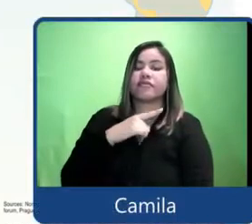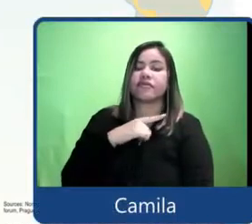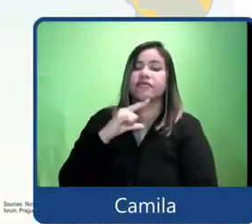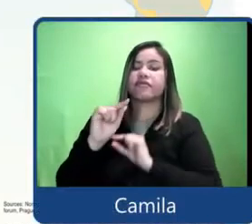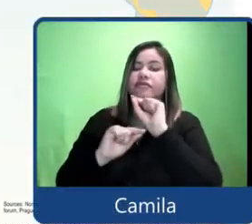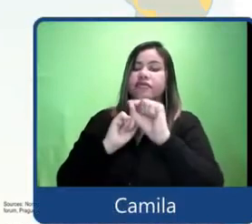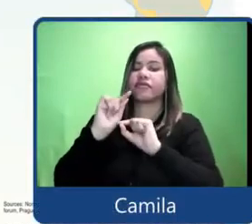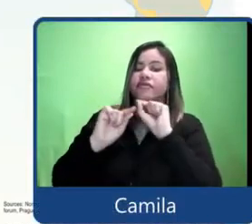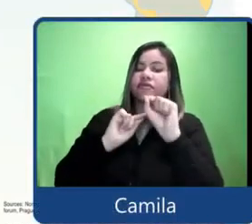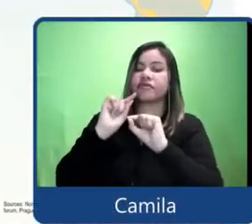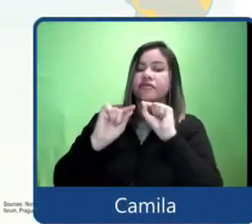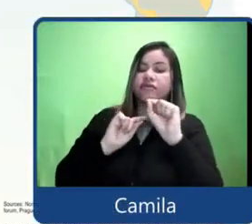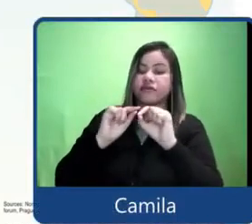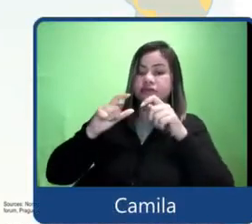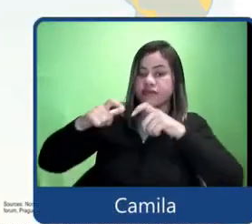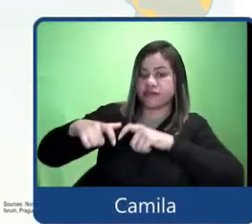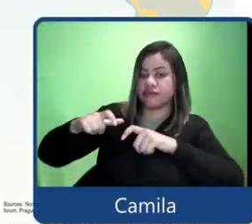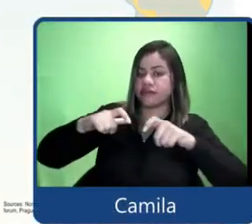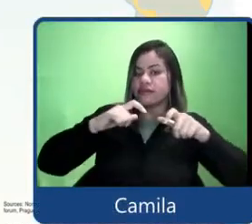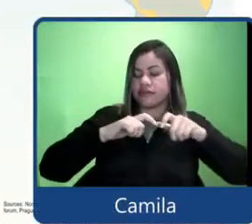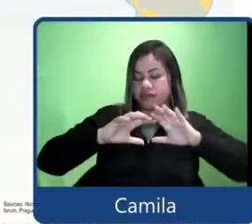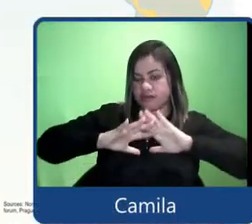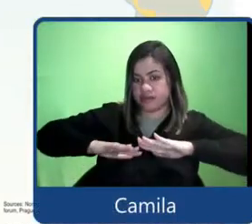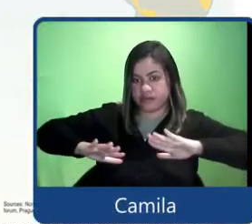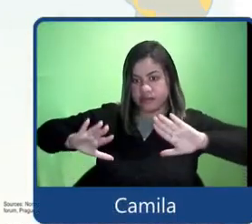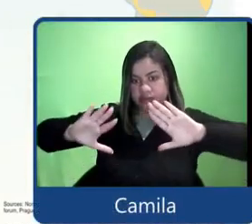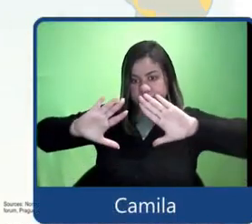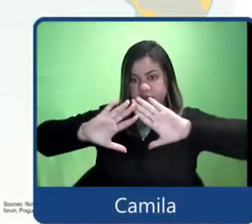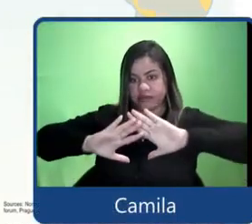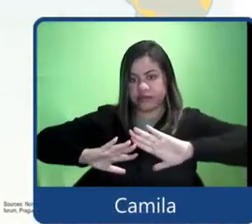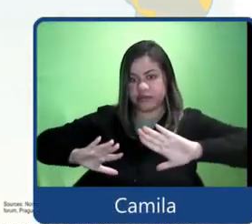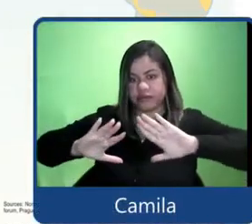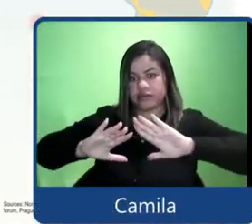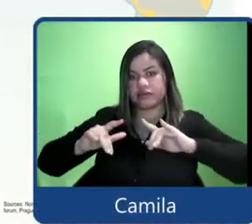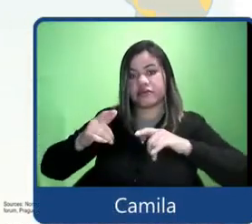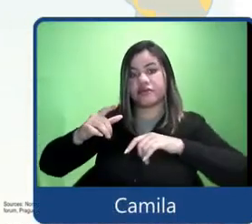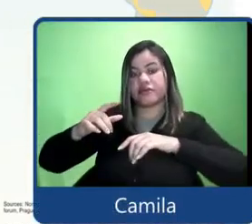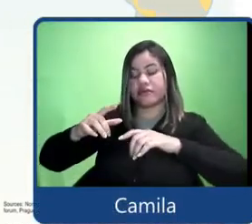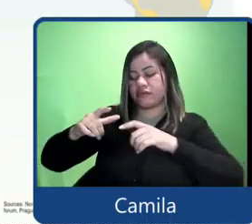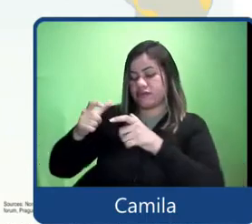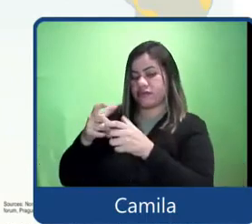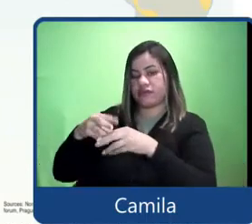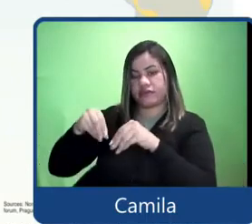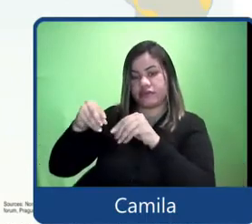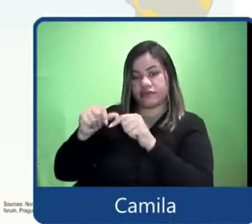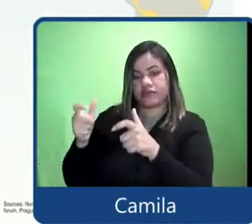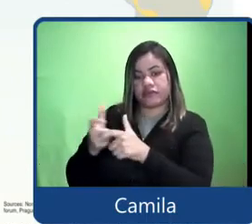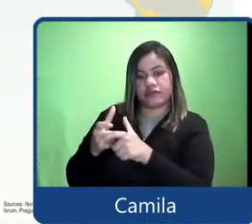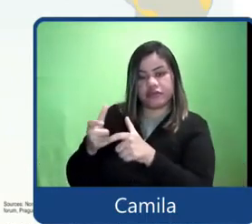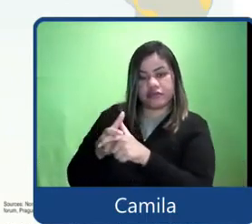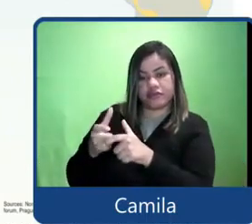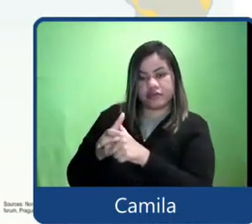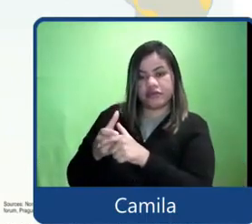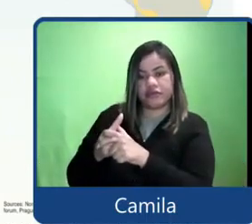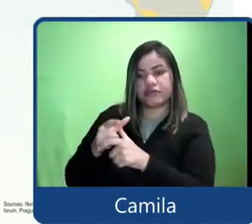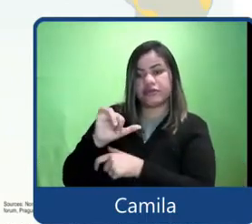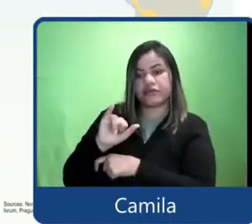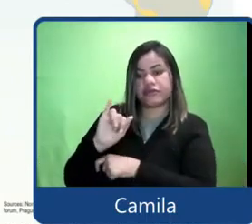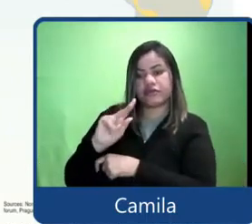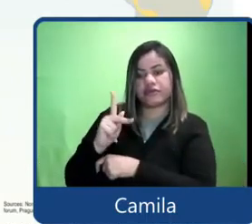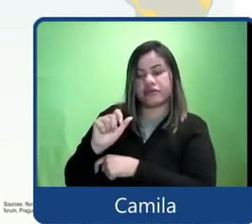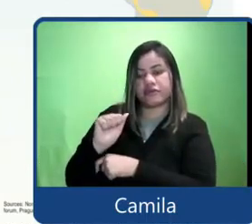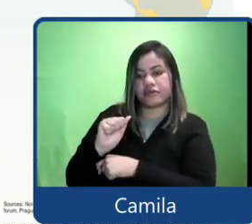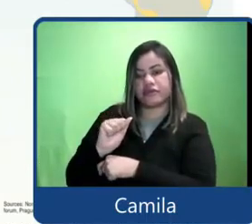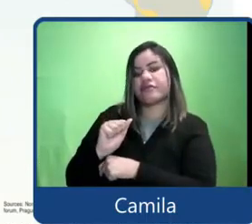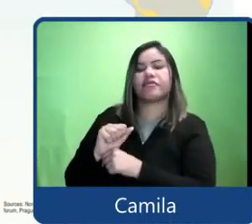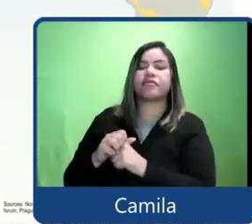aqui, que são costeiras, né, e as pequenas ilhas também, né, elas têm muito mais chance de